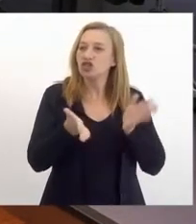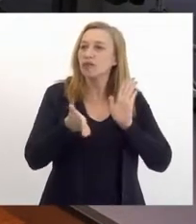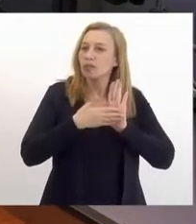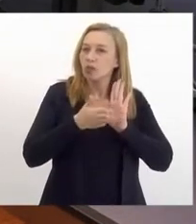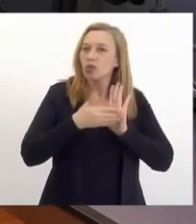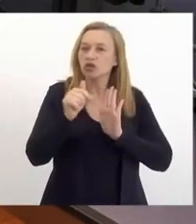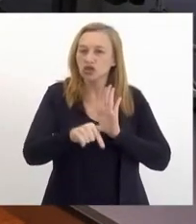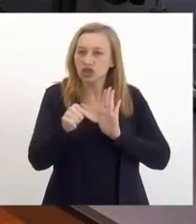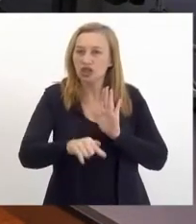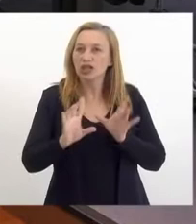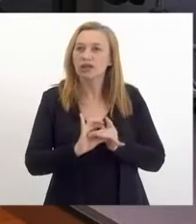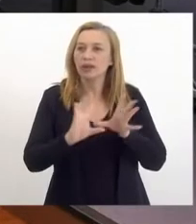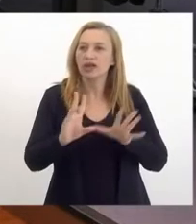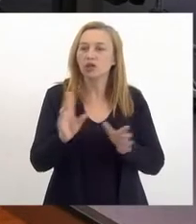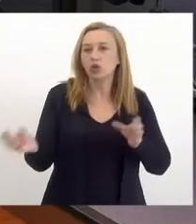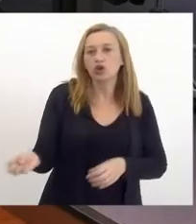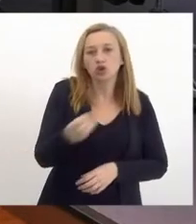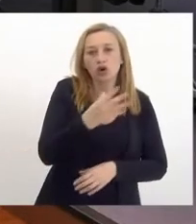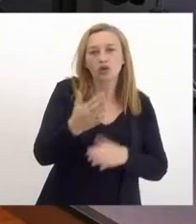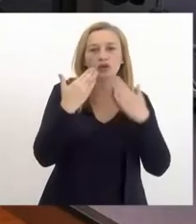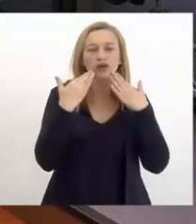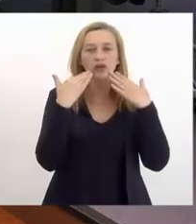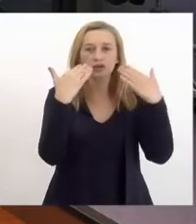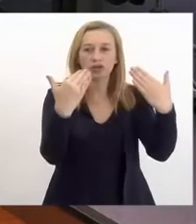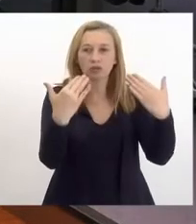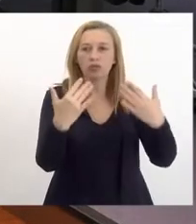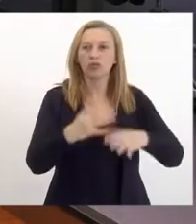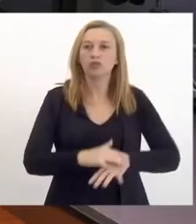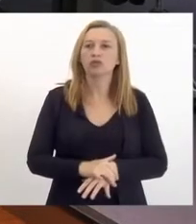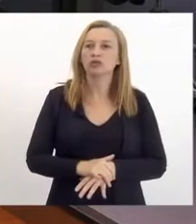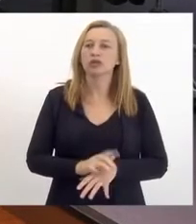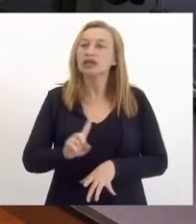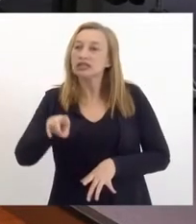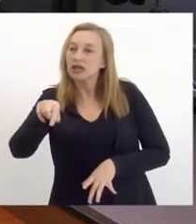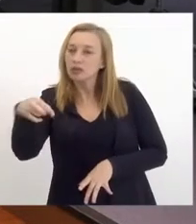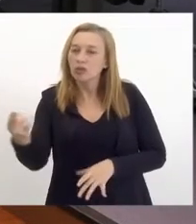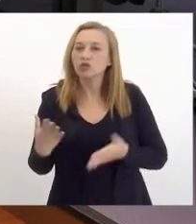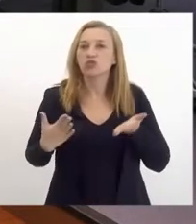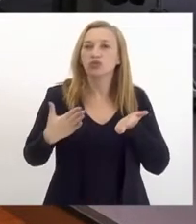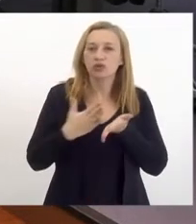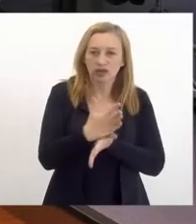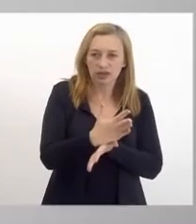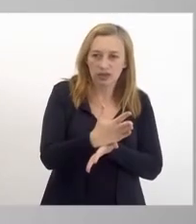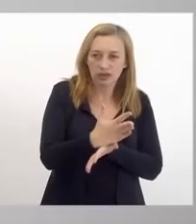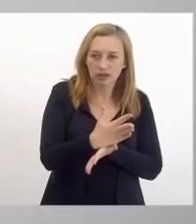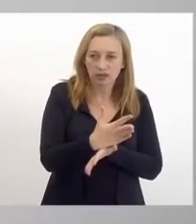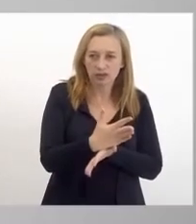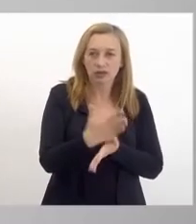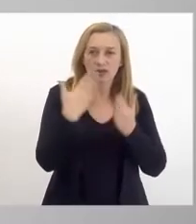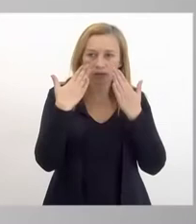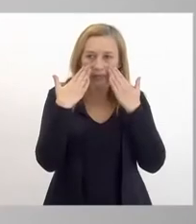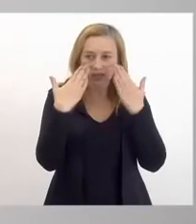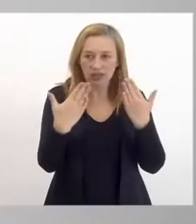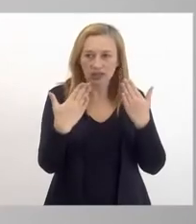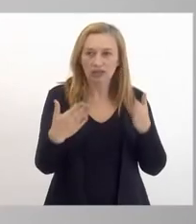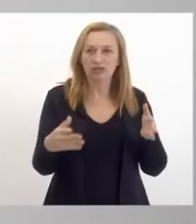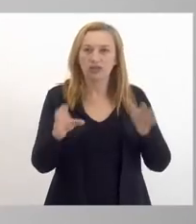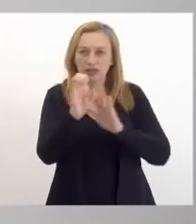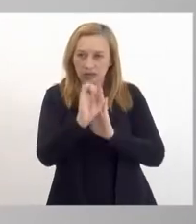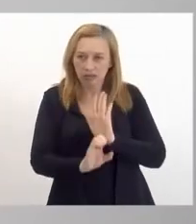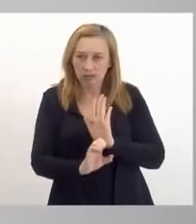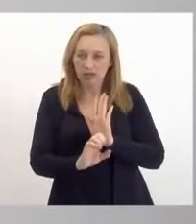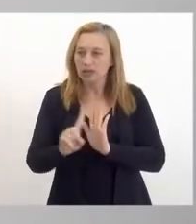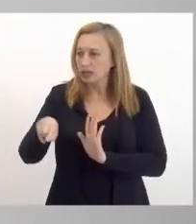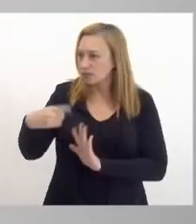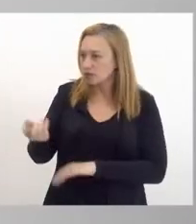aqui, deliberado, uma nova audiência pública após a aprovação, a apresentação dessas emendas.